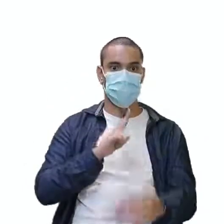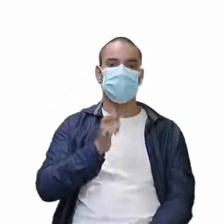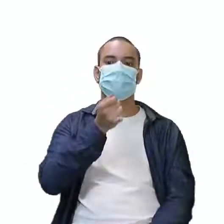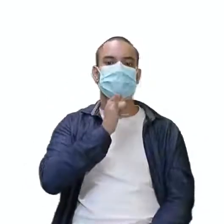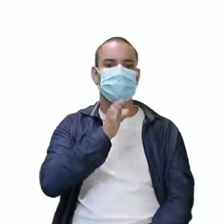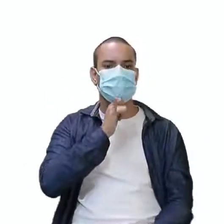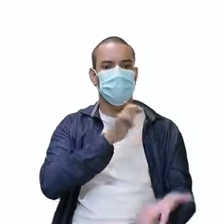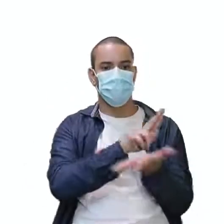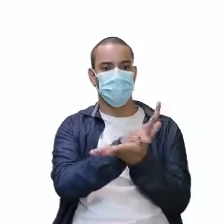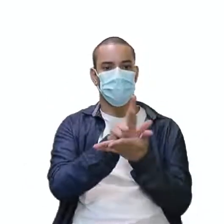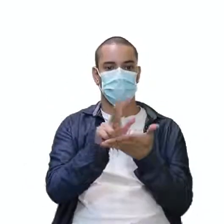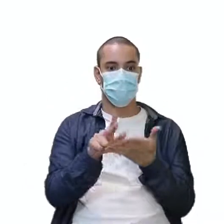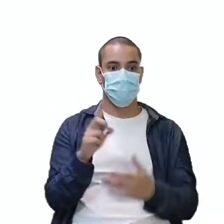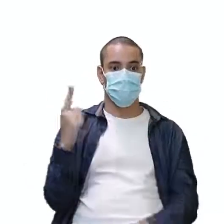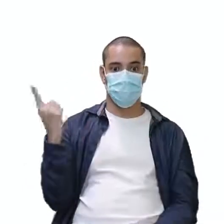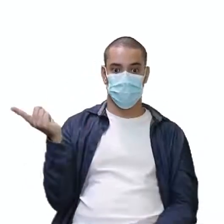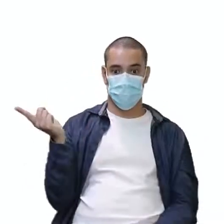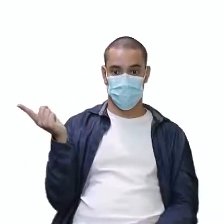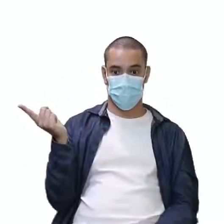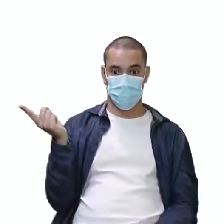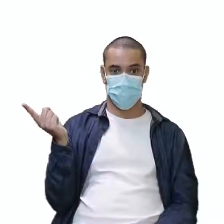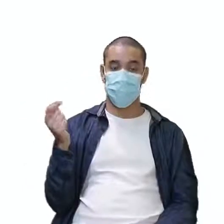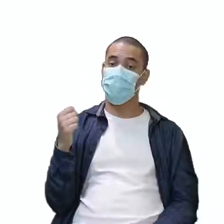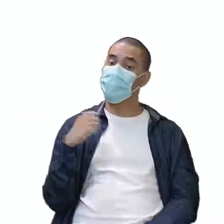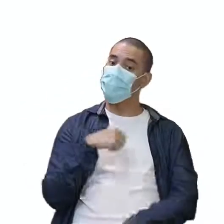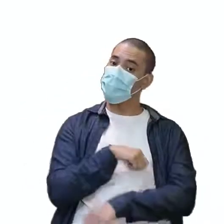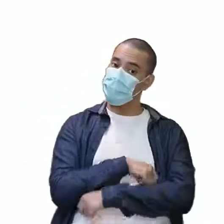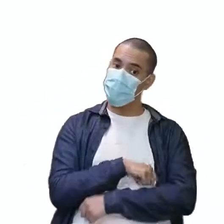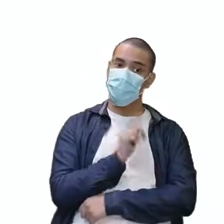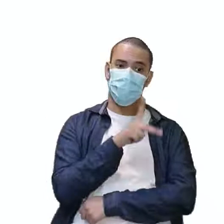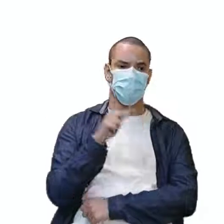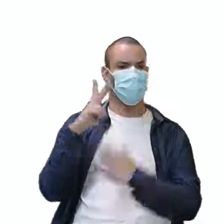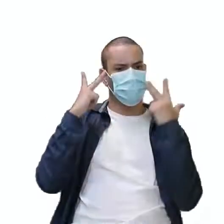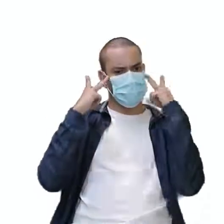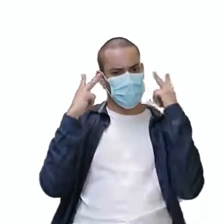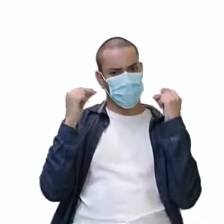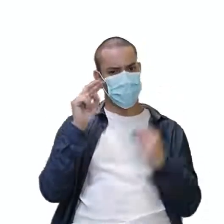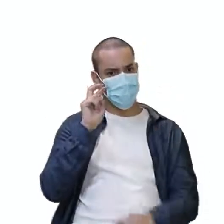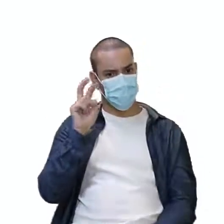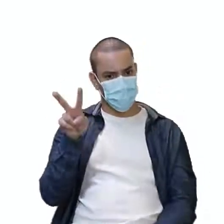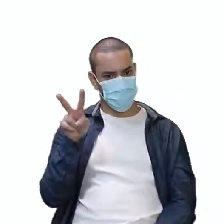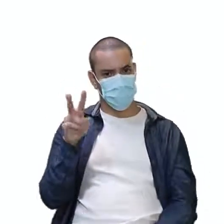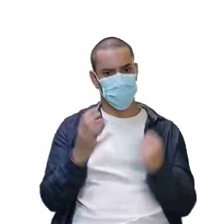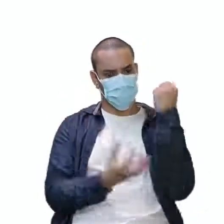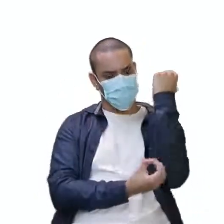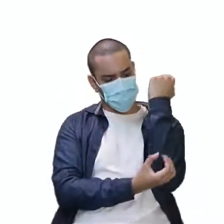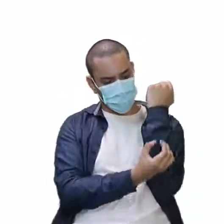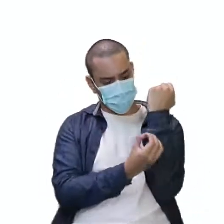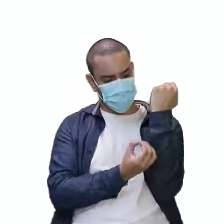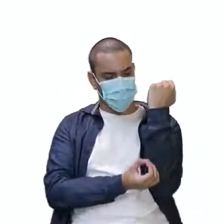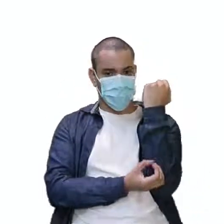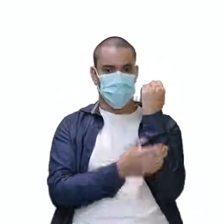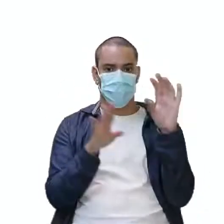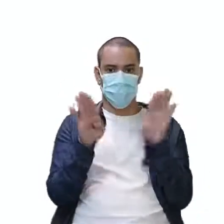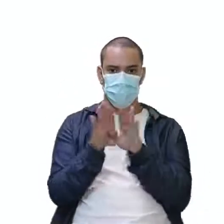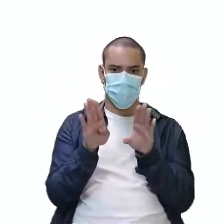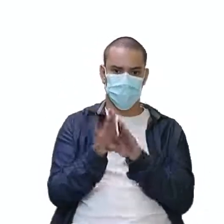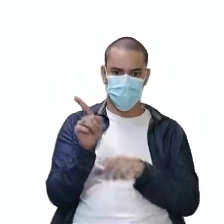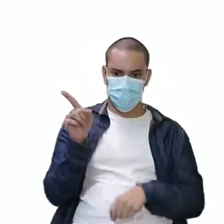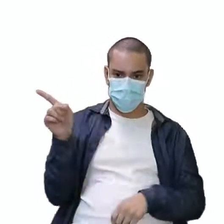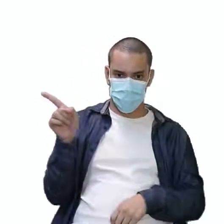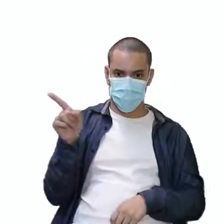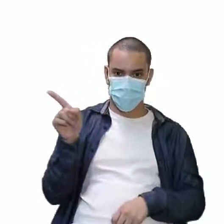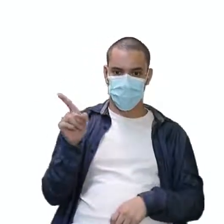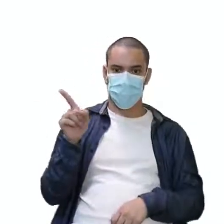exemplificado nessas duas imagens. Oh, professora, tranquilo, eu estou vendo aqui os térmitos, cupinzinhos, eu estou vendo que existem diferenças,